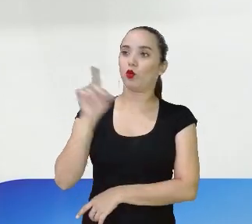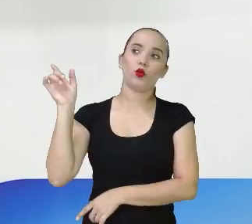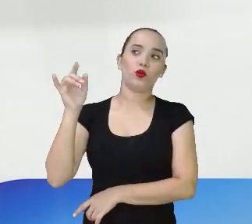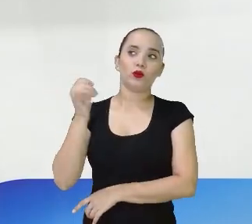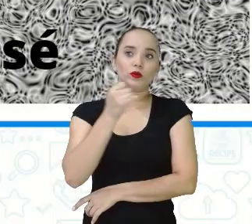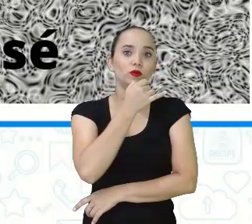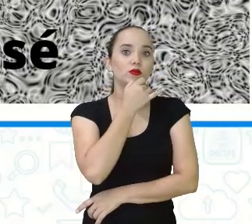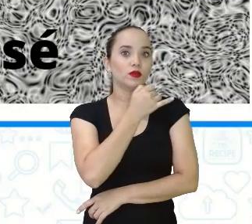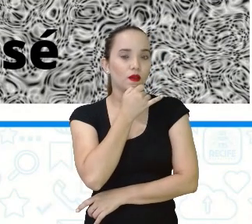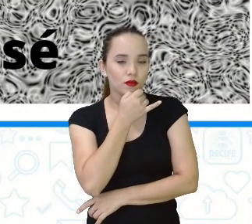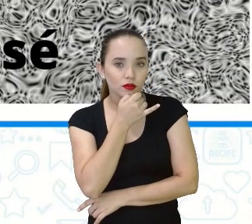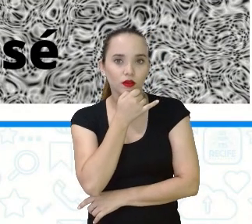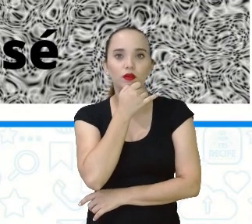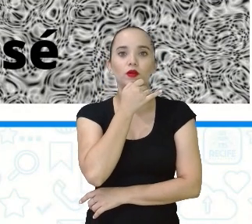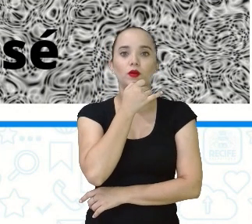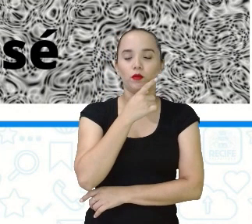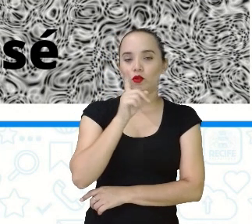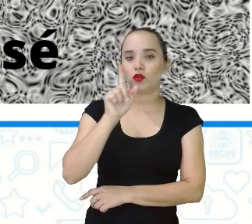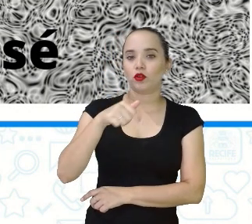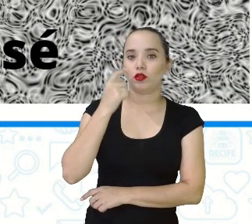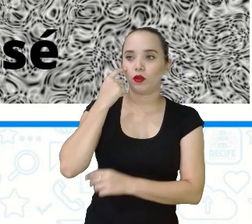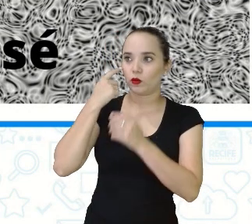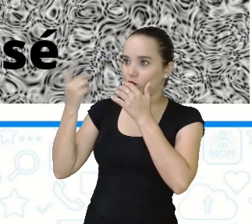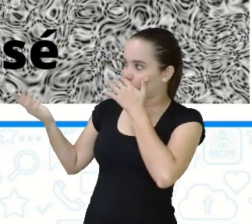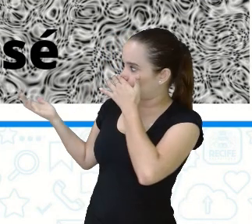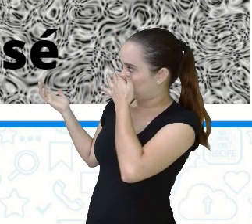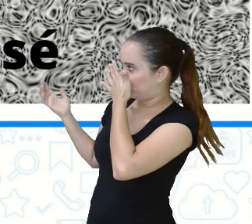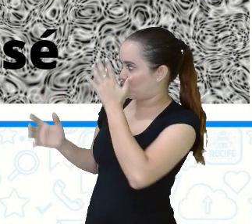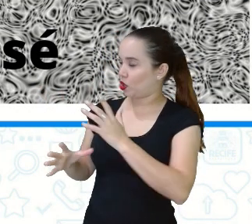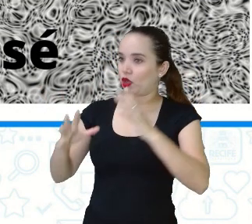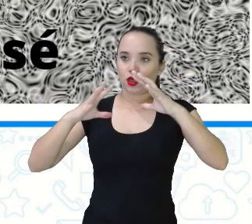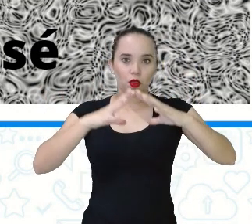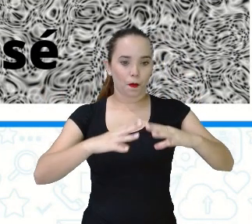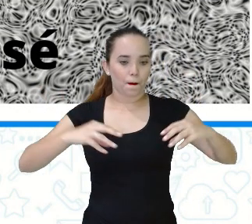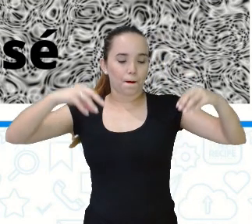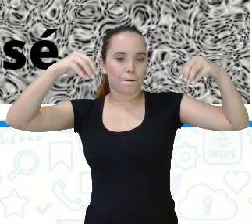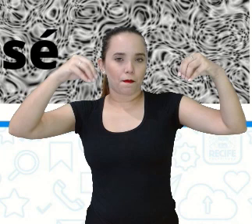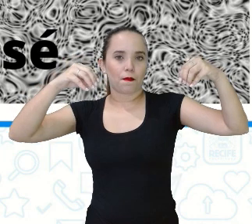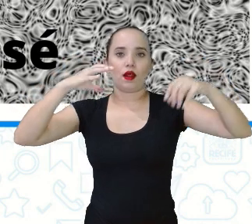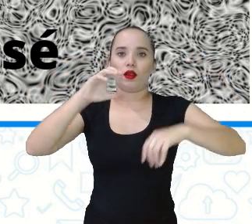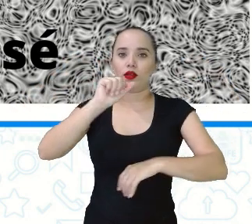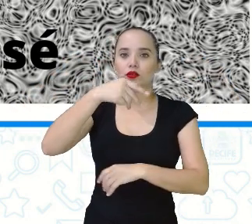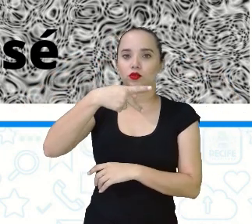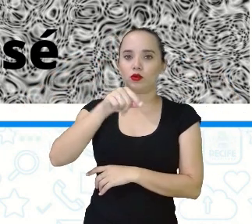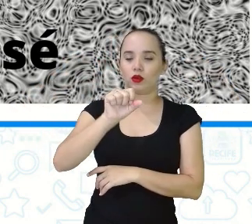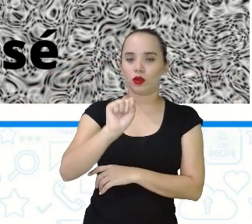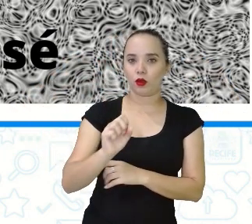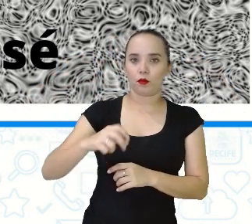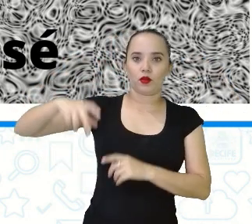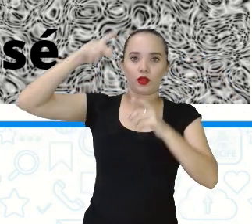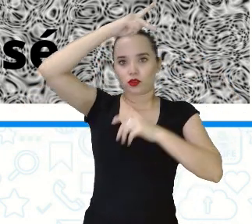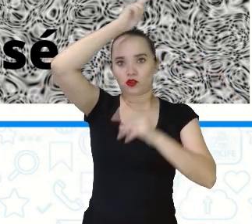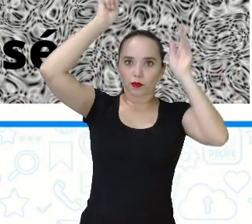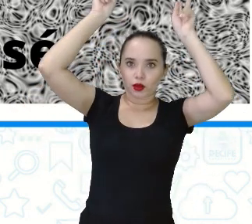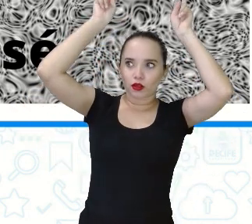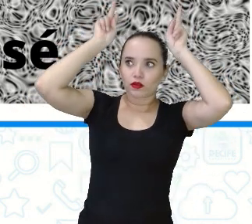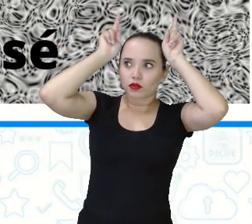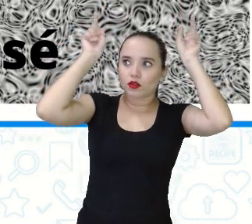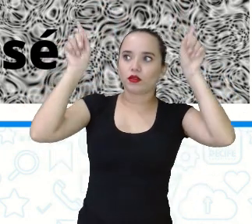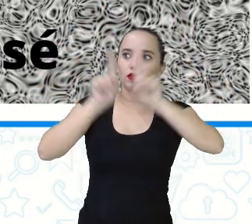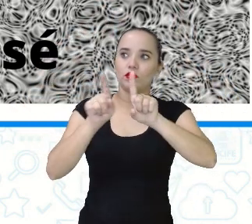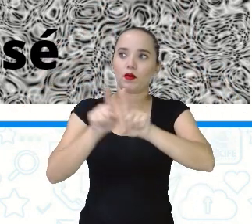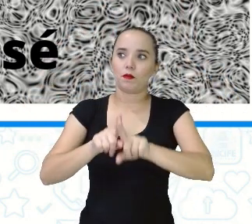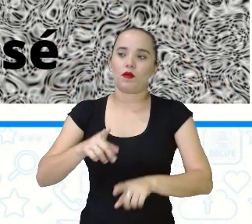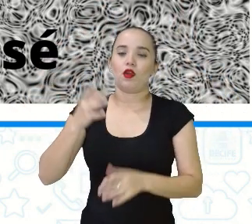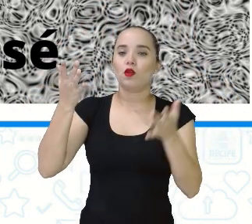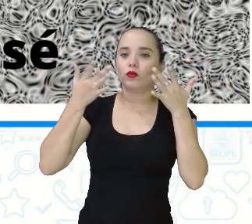outros patrimônios. A gente tem aí o Palácio do Campo das Princesas, o Teatro de Santa Isabel, o